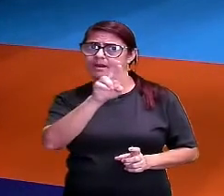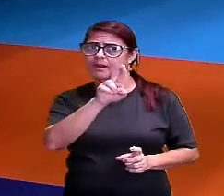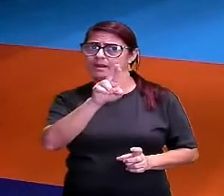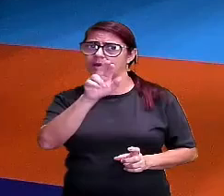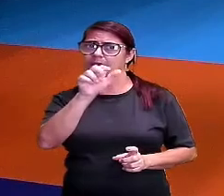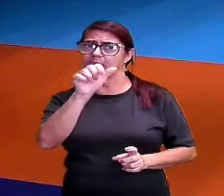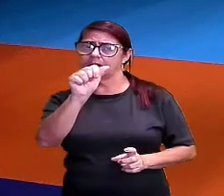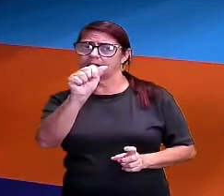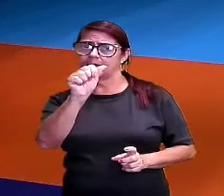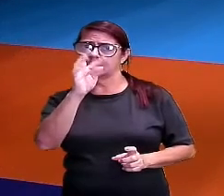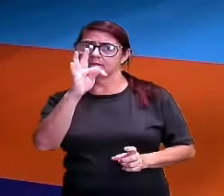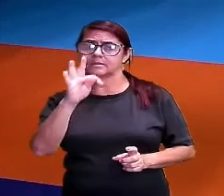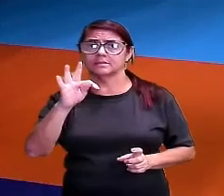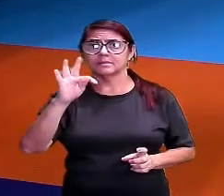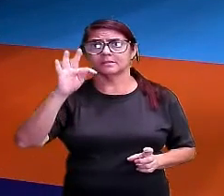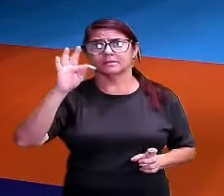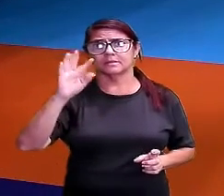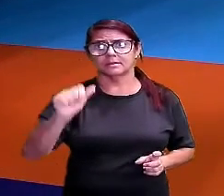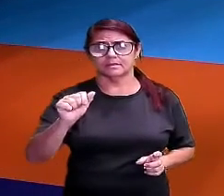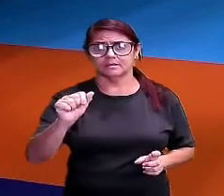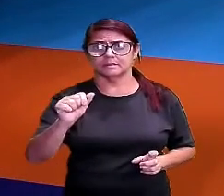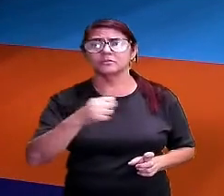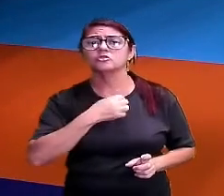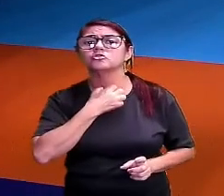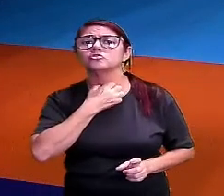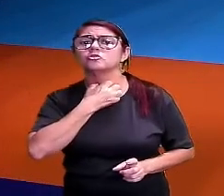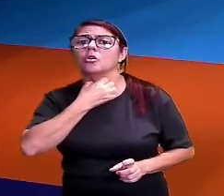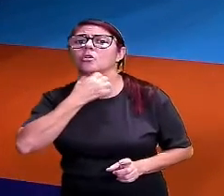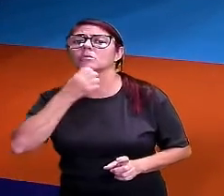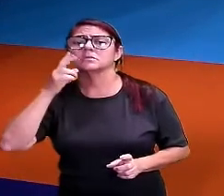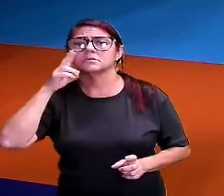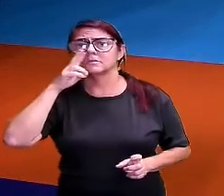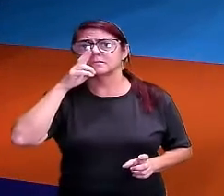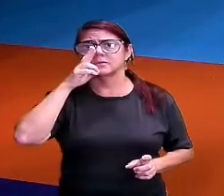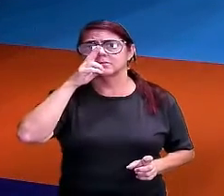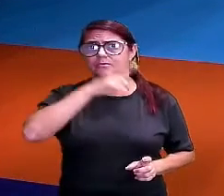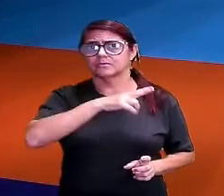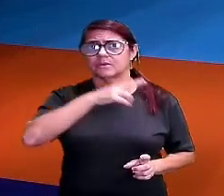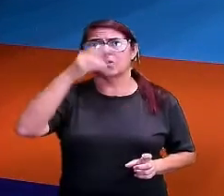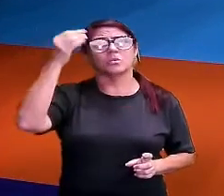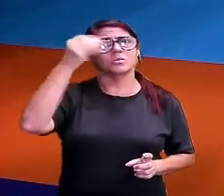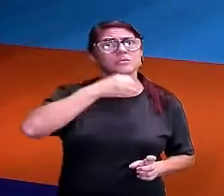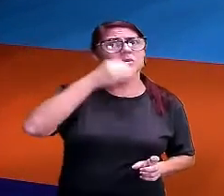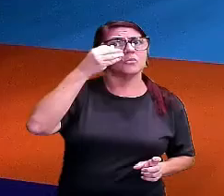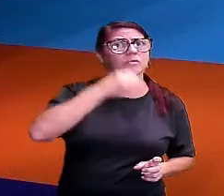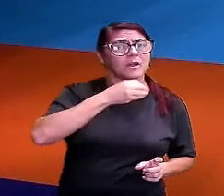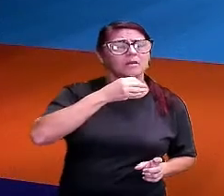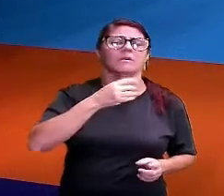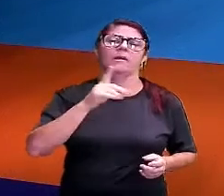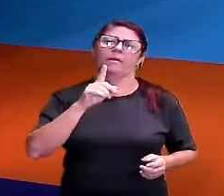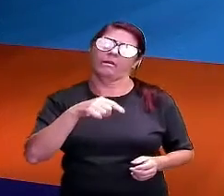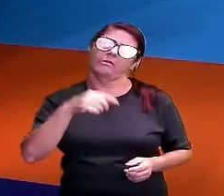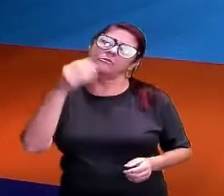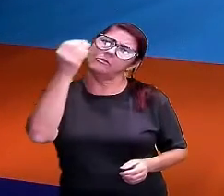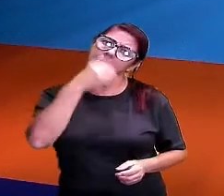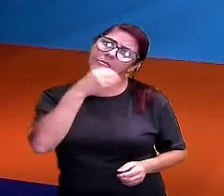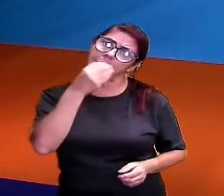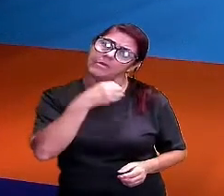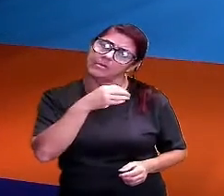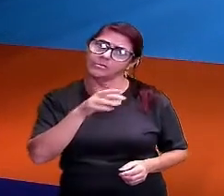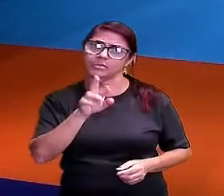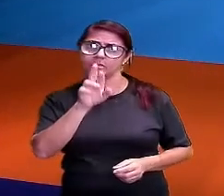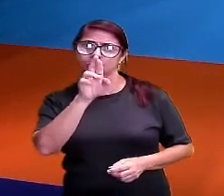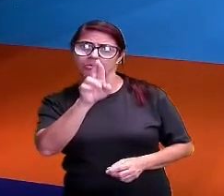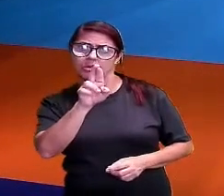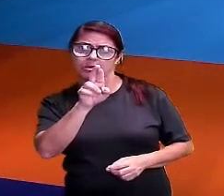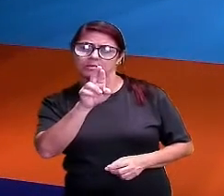pirará. Olha o som saindo aqui, ó. Rá. Esse som é o som fraco da letra R, então por isso eu coloquei